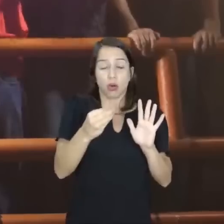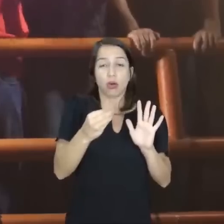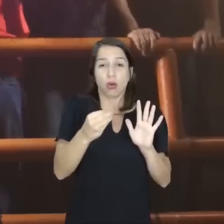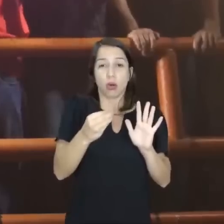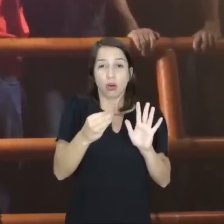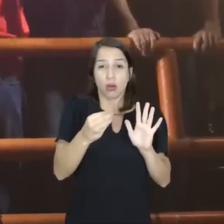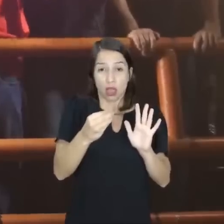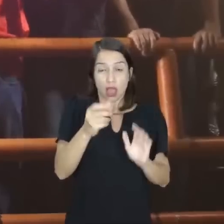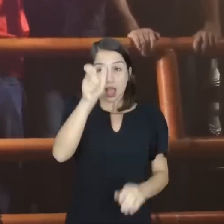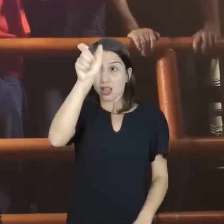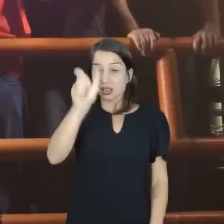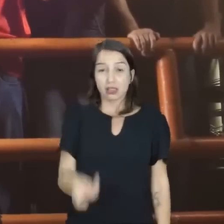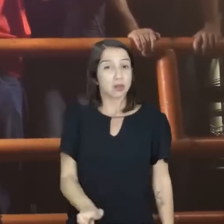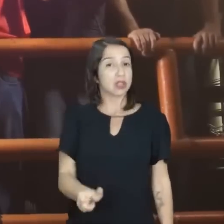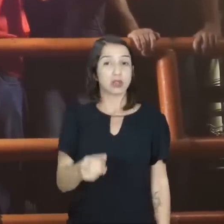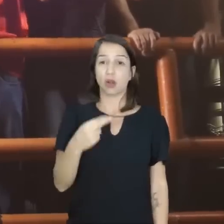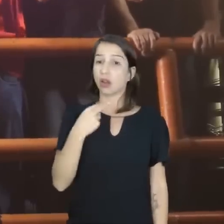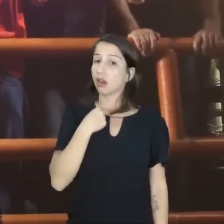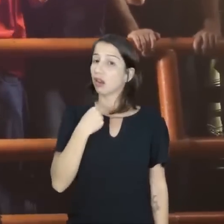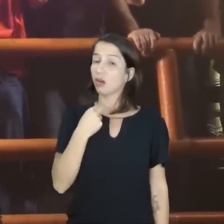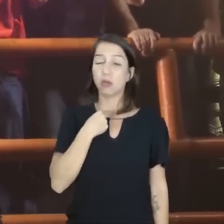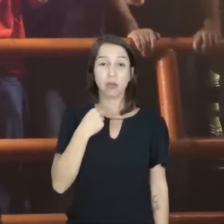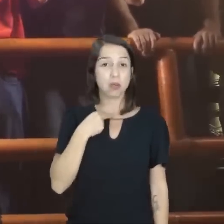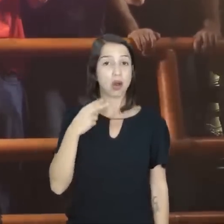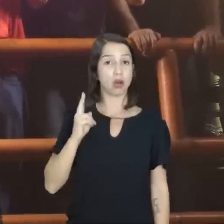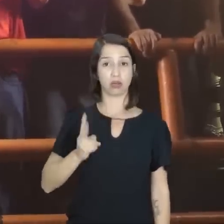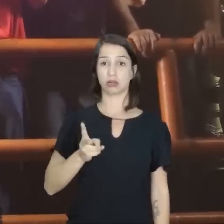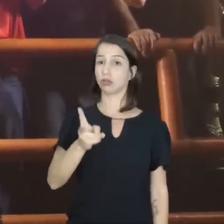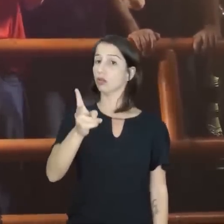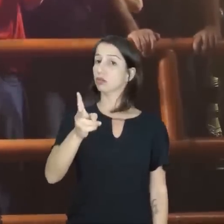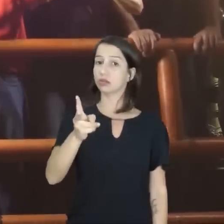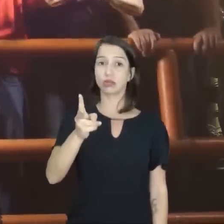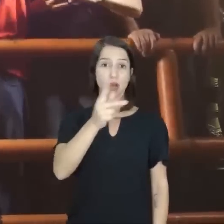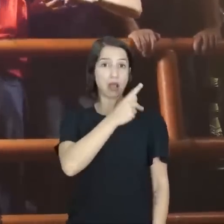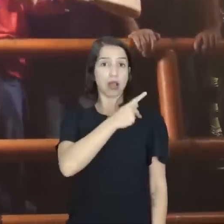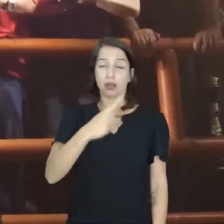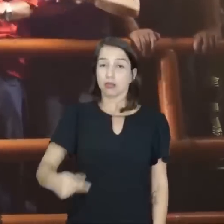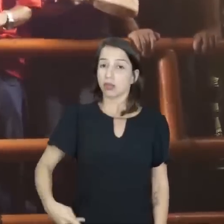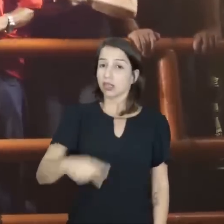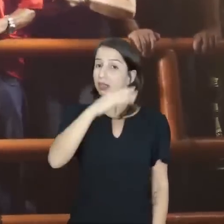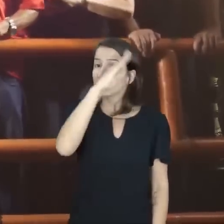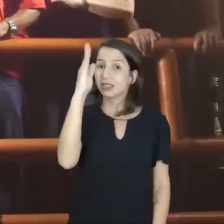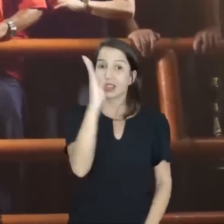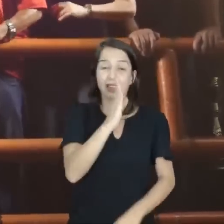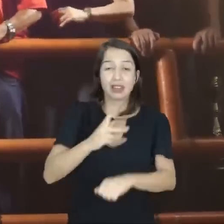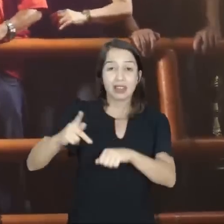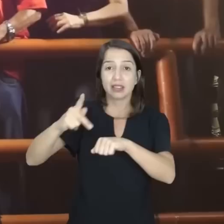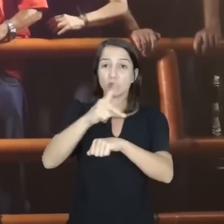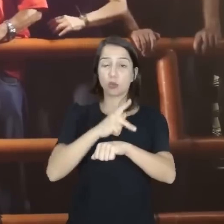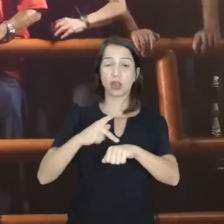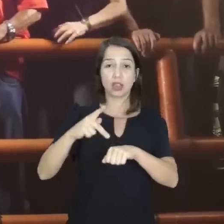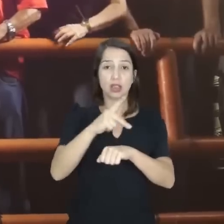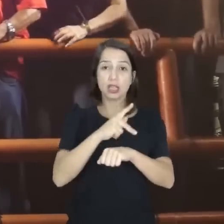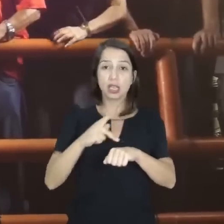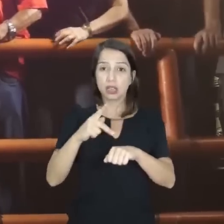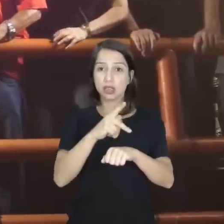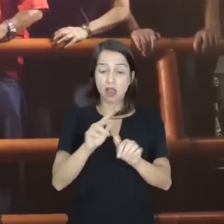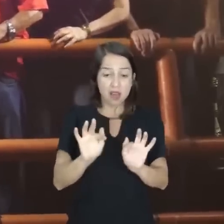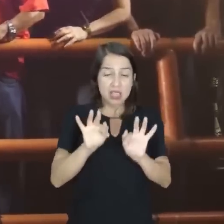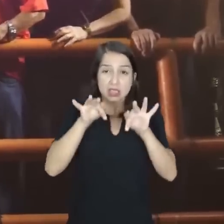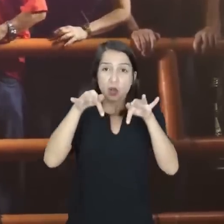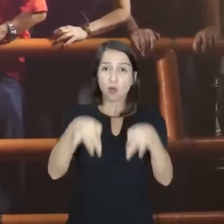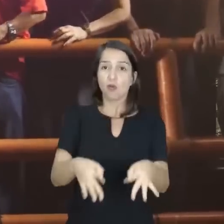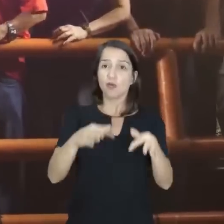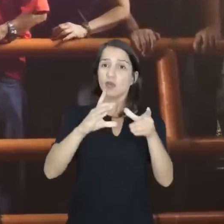previdência esse país porque será o da nossa democracia e